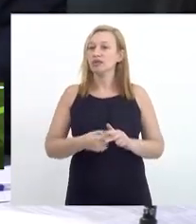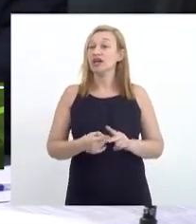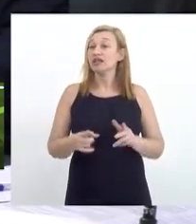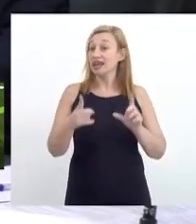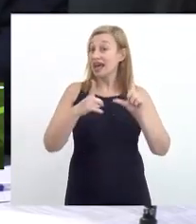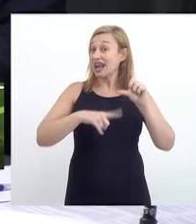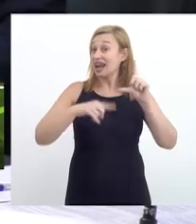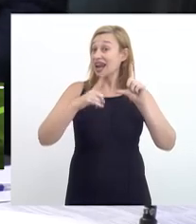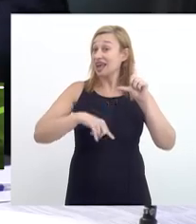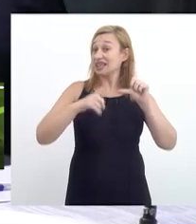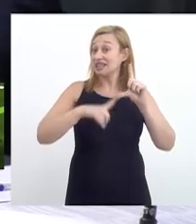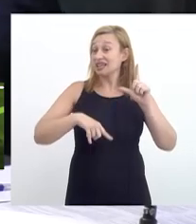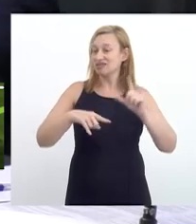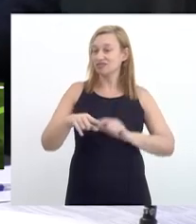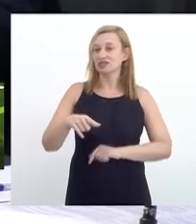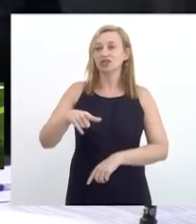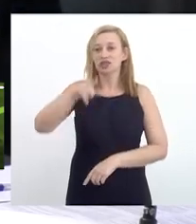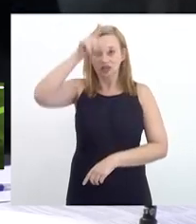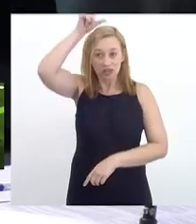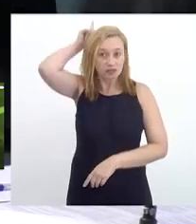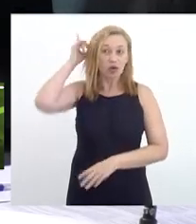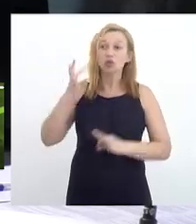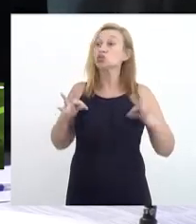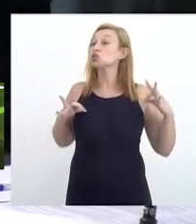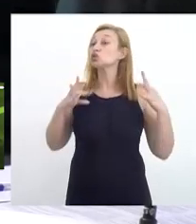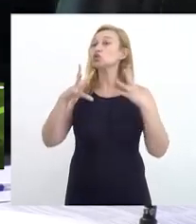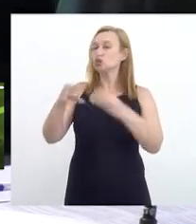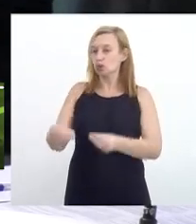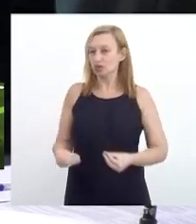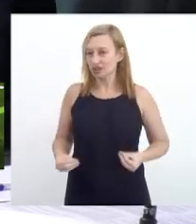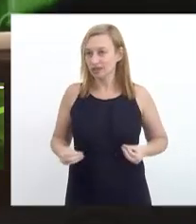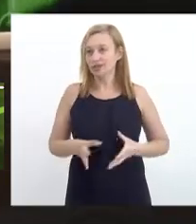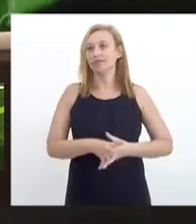do Luiz Paulo Aqui A letra Capacitação Fica